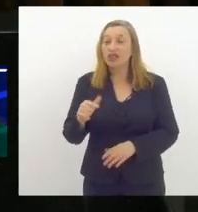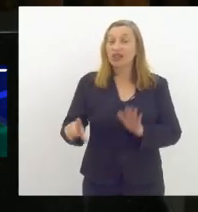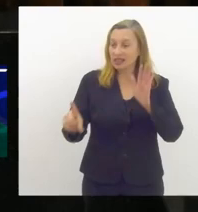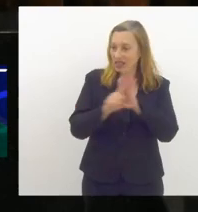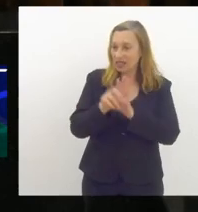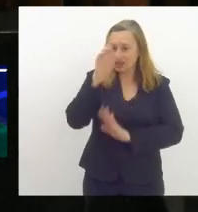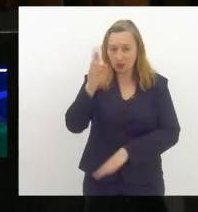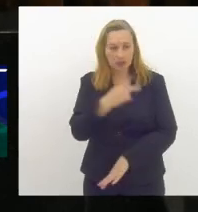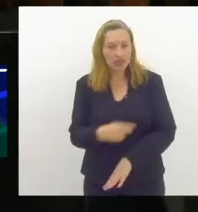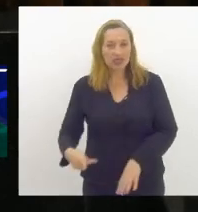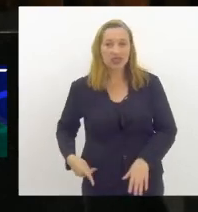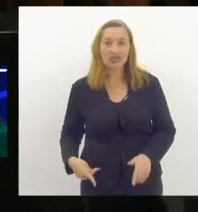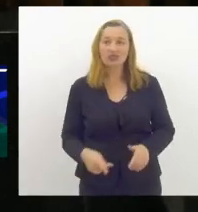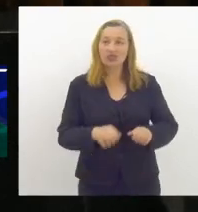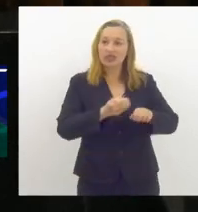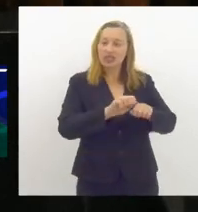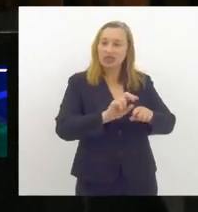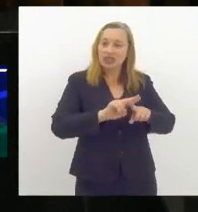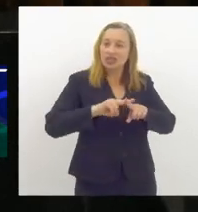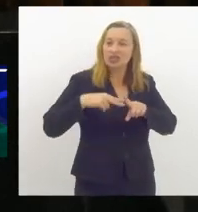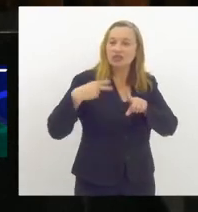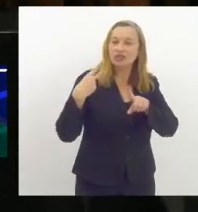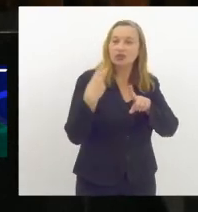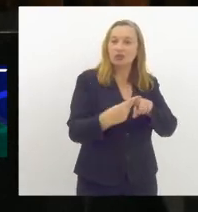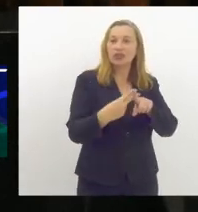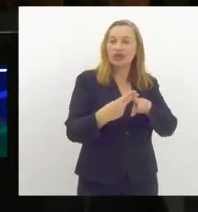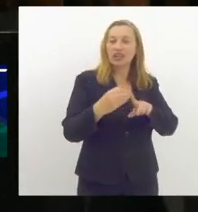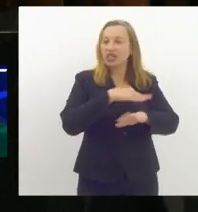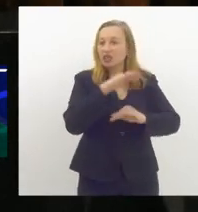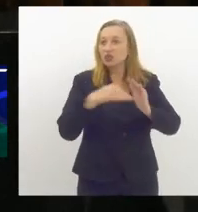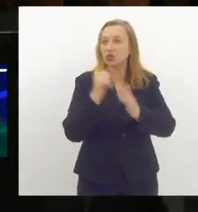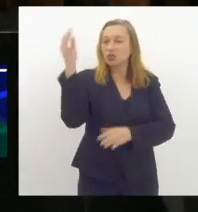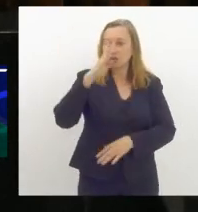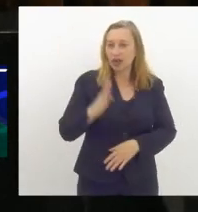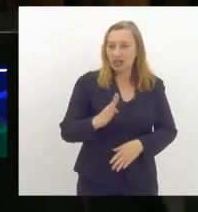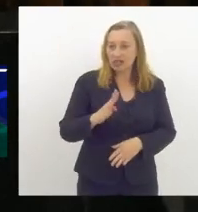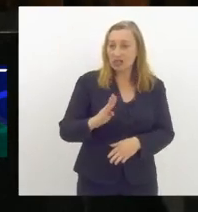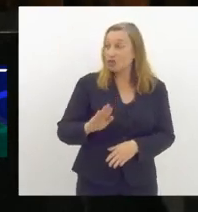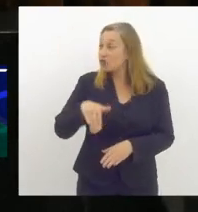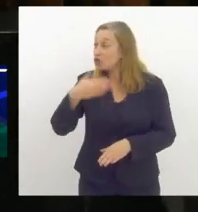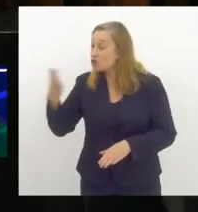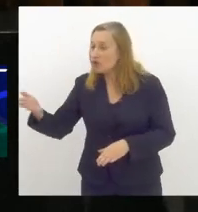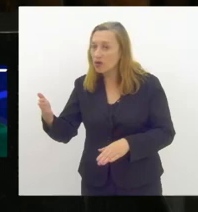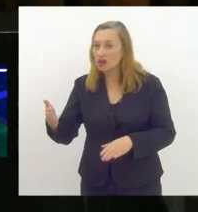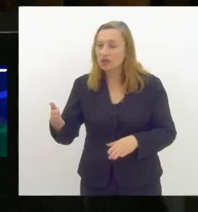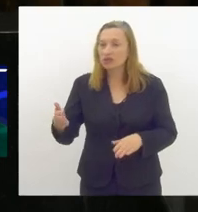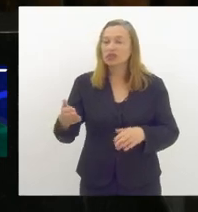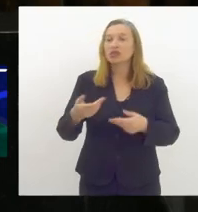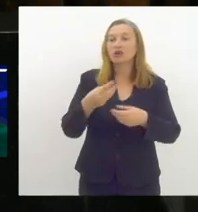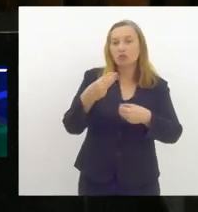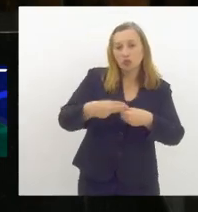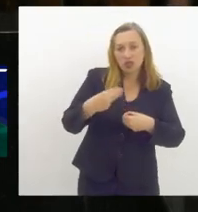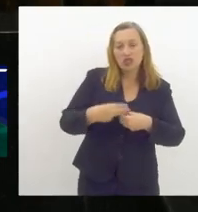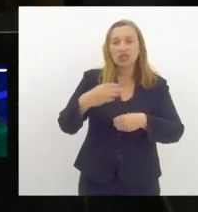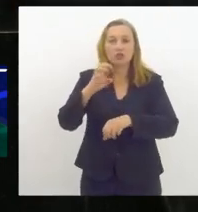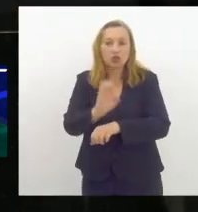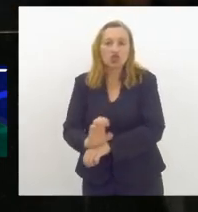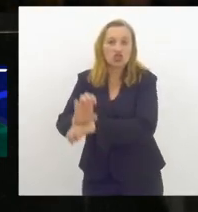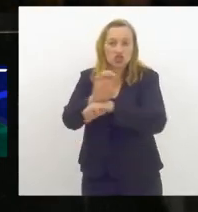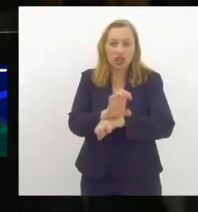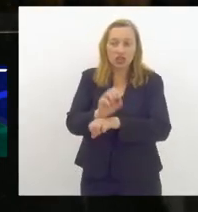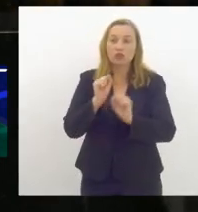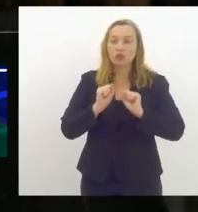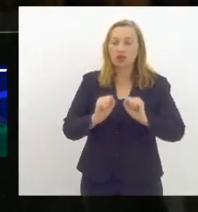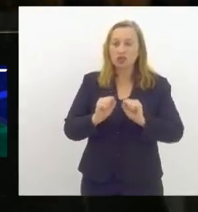Presidente vai ser replicada Brasil afora tantos quantos municípios e tantos quantos estados foram